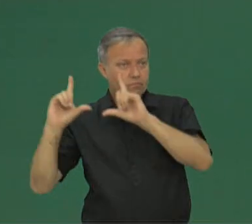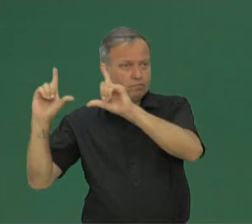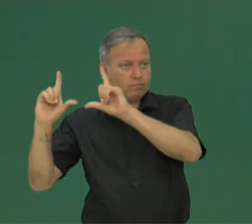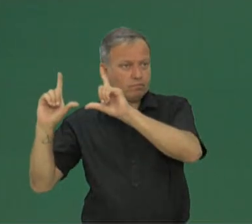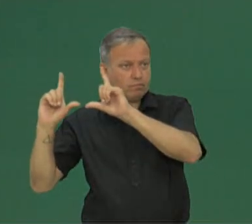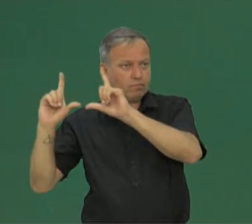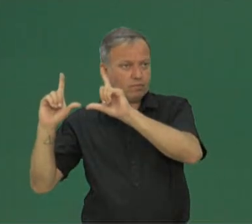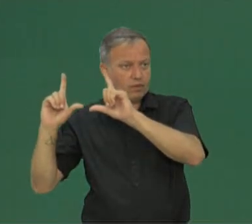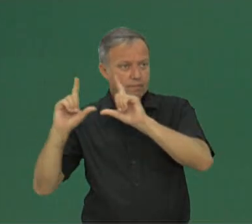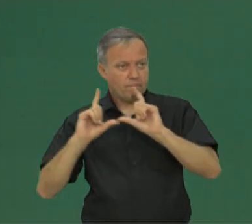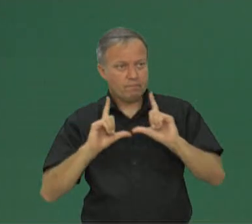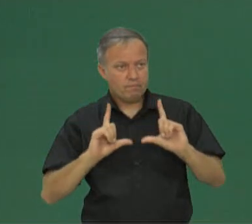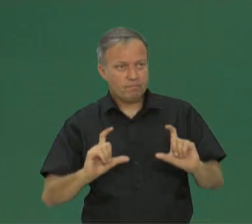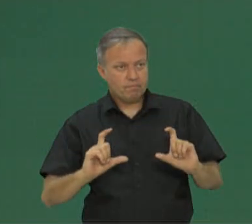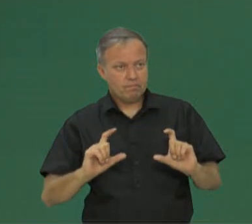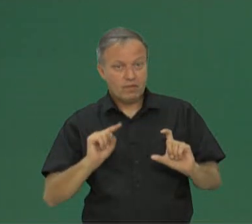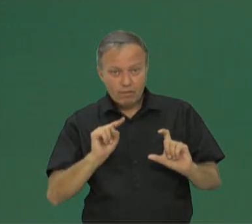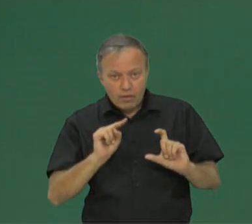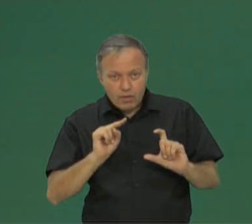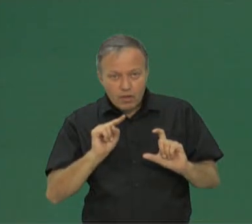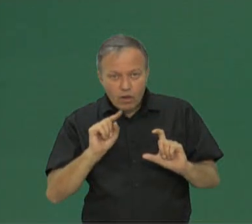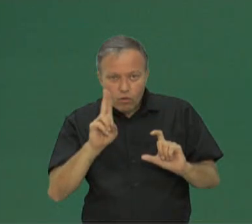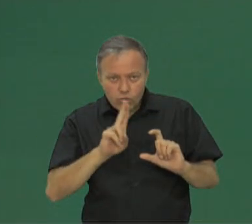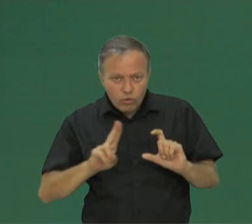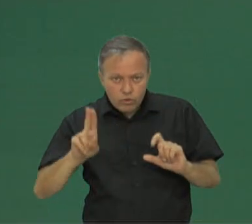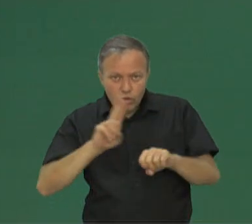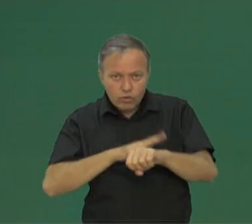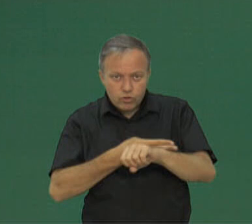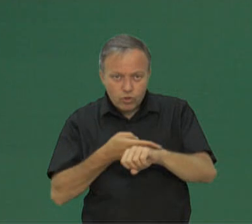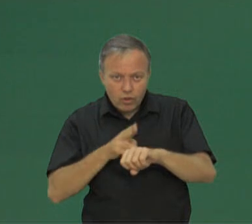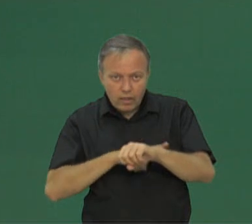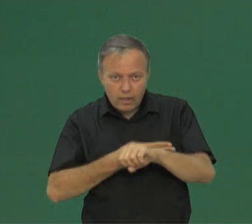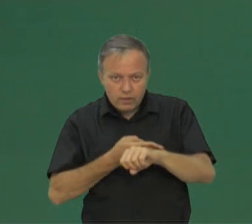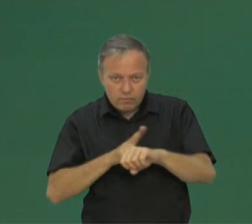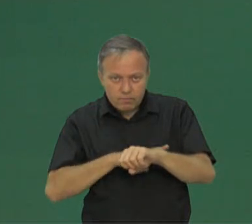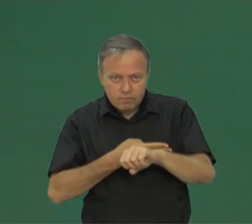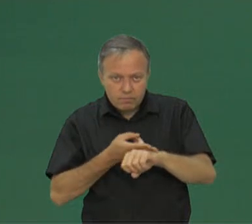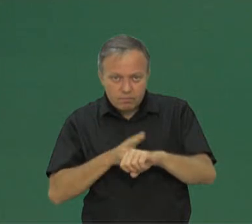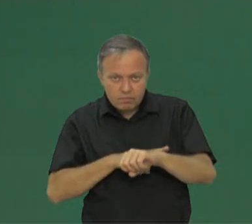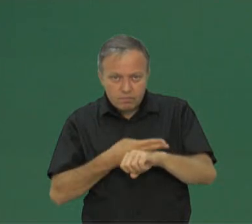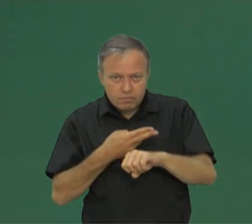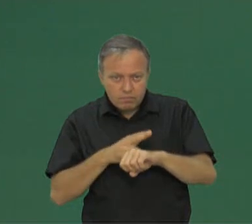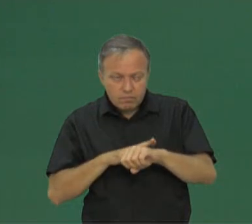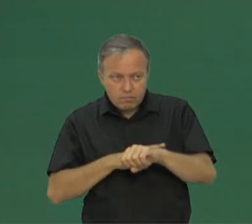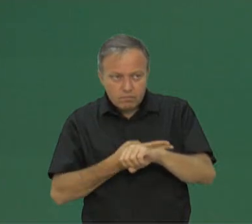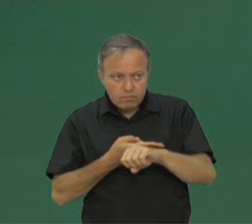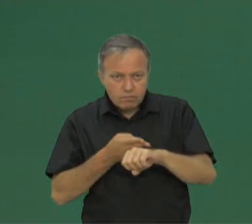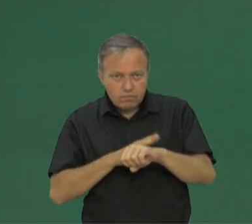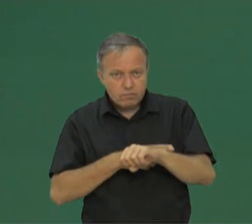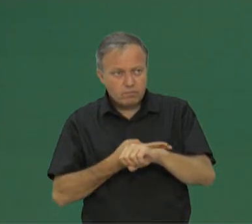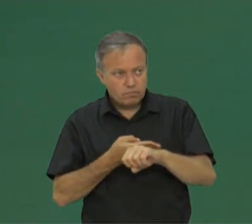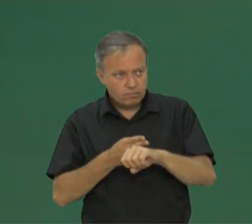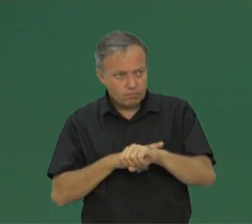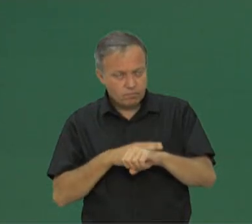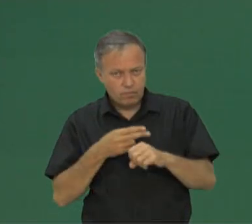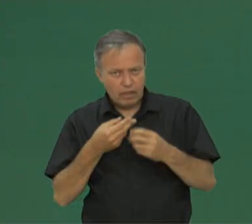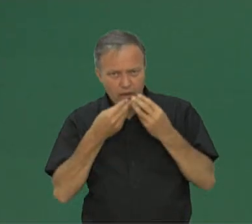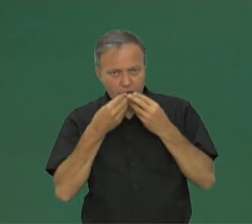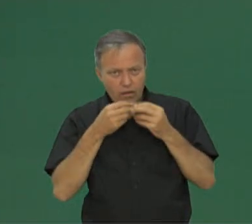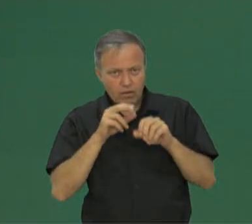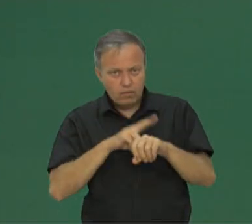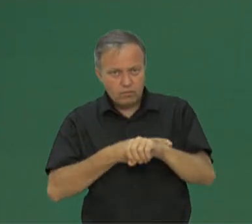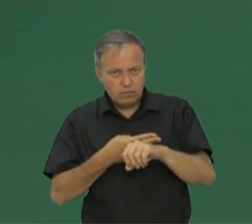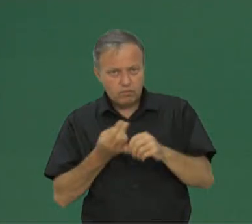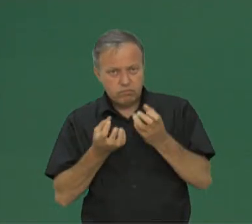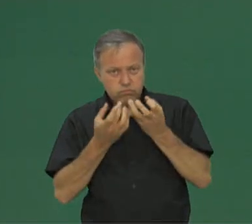né? Então, a gente vê aqui esses pontinhos que são chocolates. Né? E que foi derretido